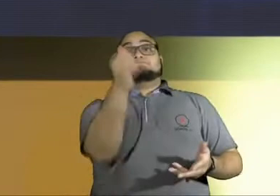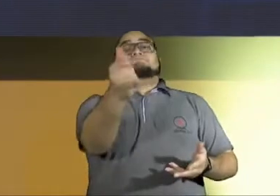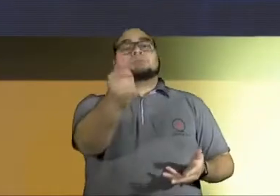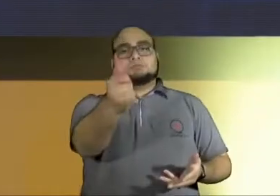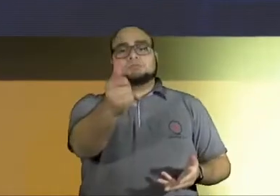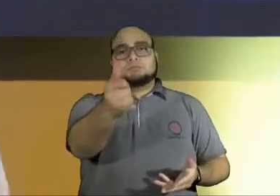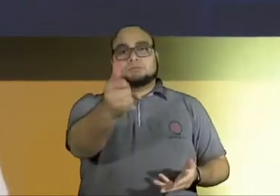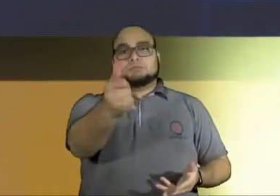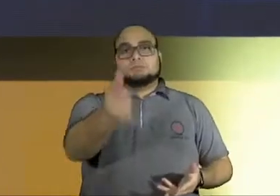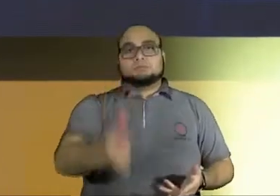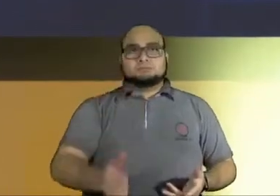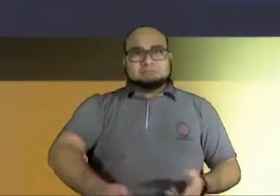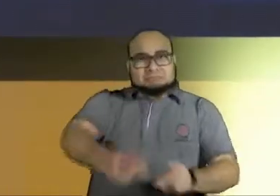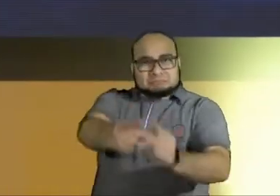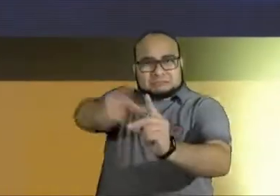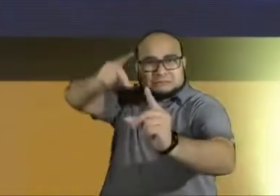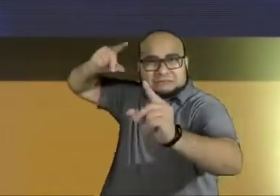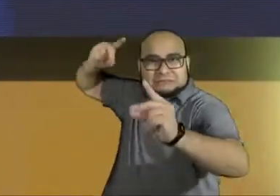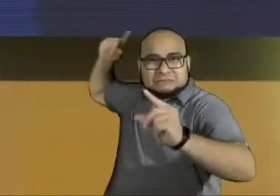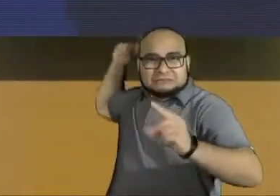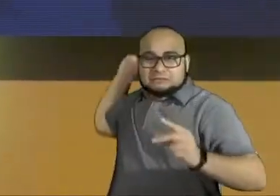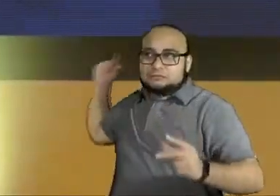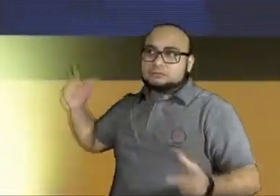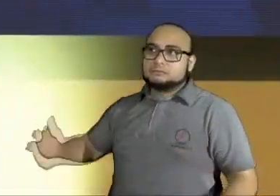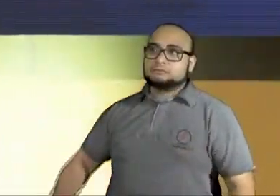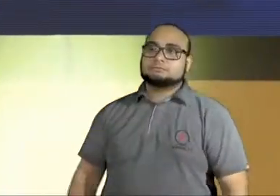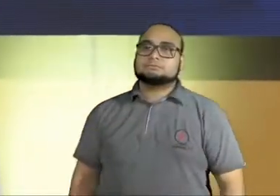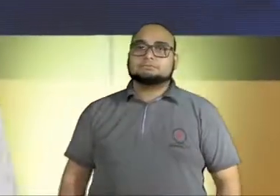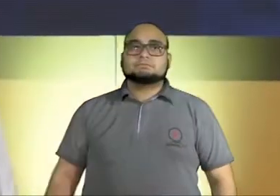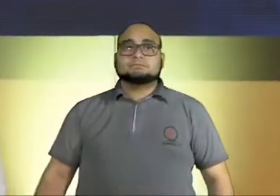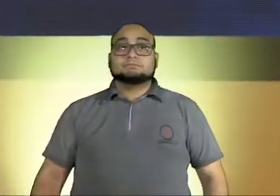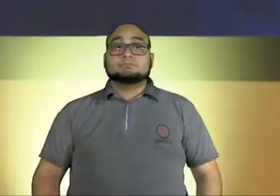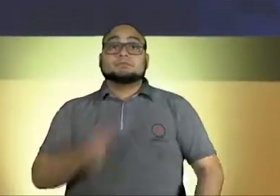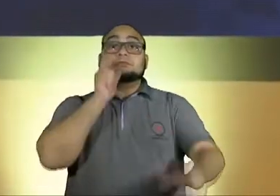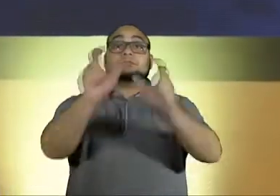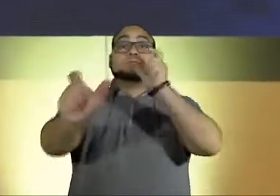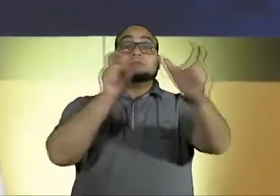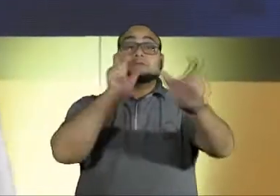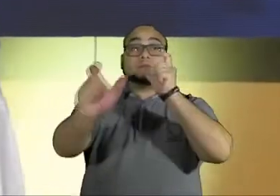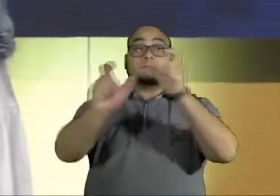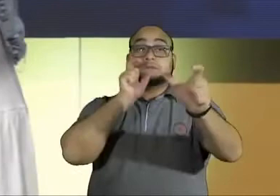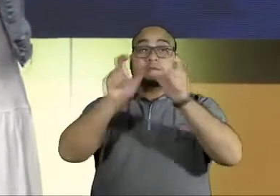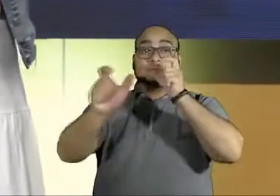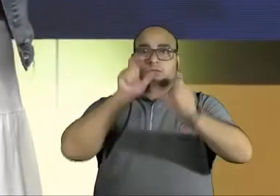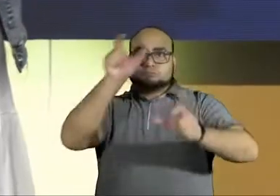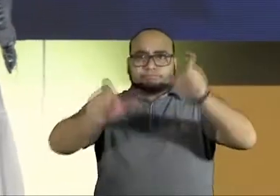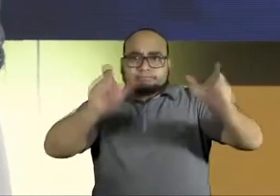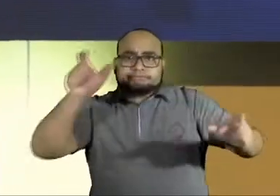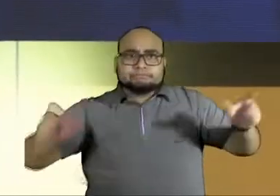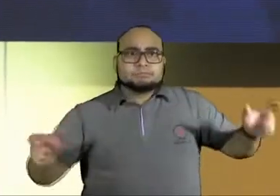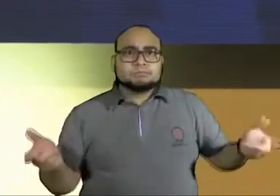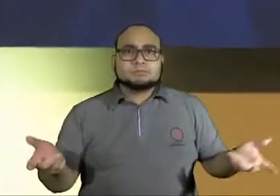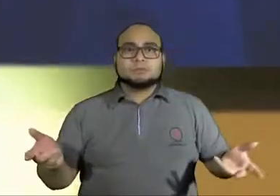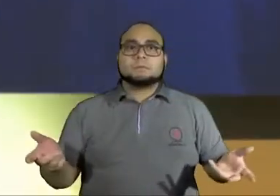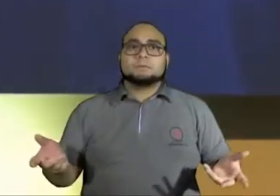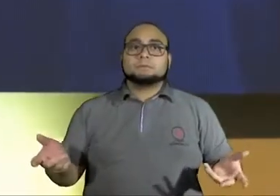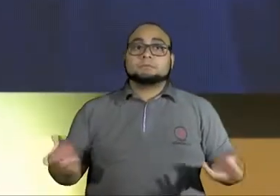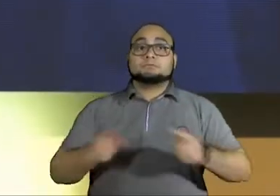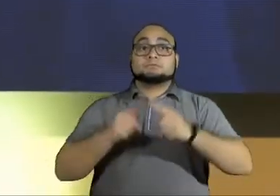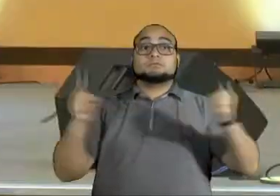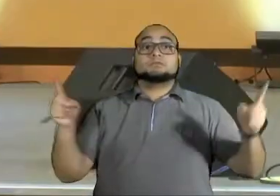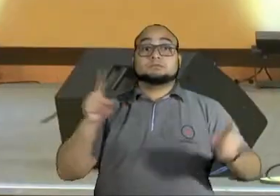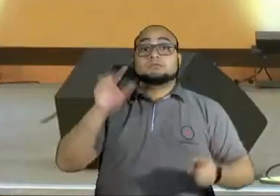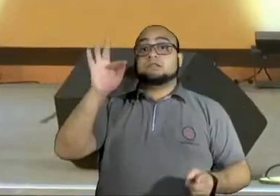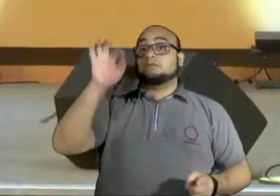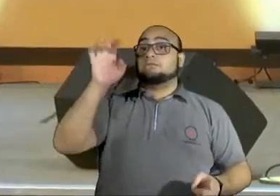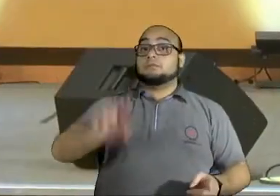foi. Quais são as palavras que Ele já liberou a seu respeito. Mais fé não é quem diz eu